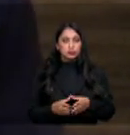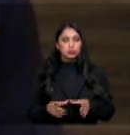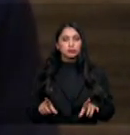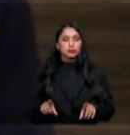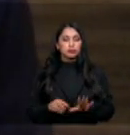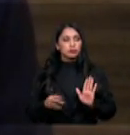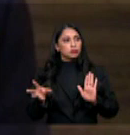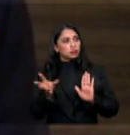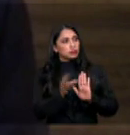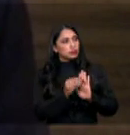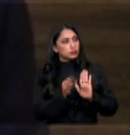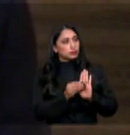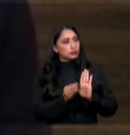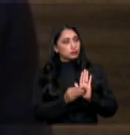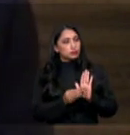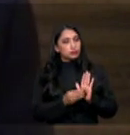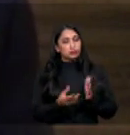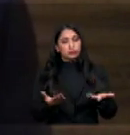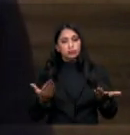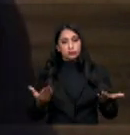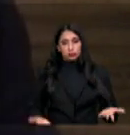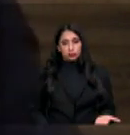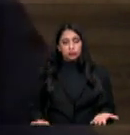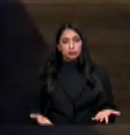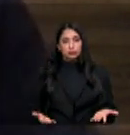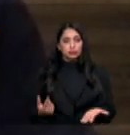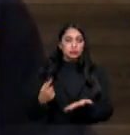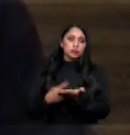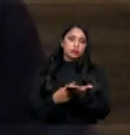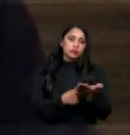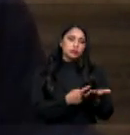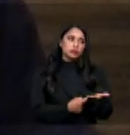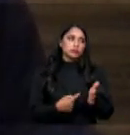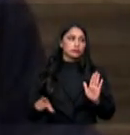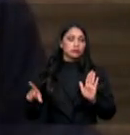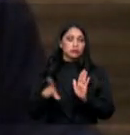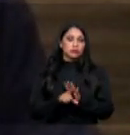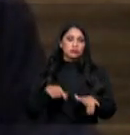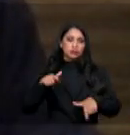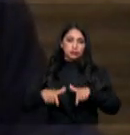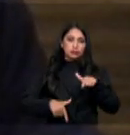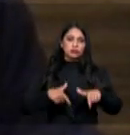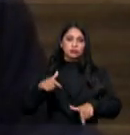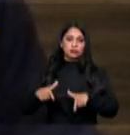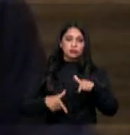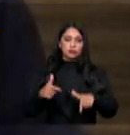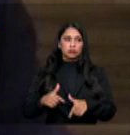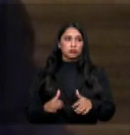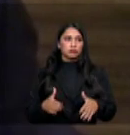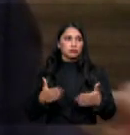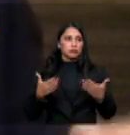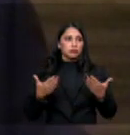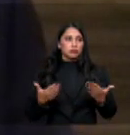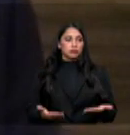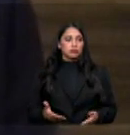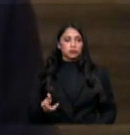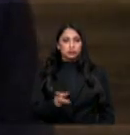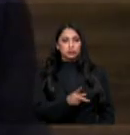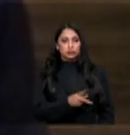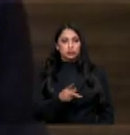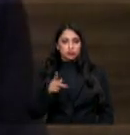esse dispositivo da consolidação das leis do trabalho. Porém, presidente, se